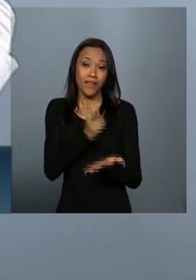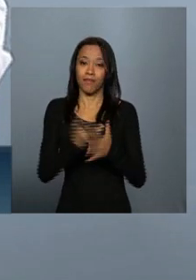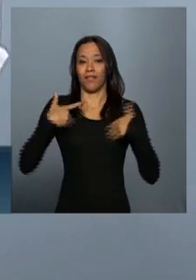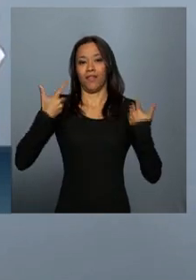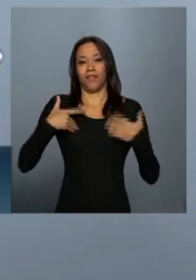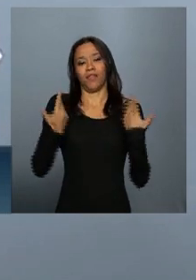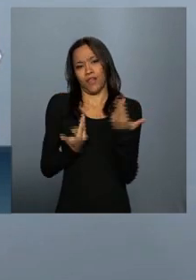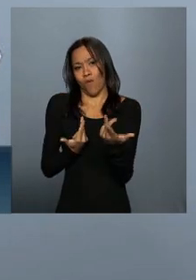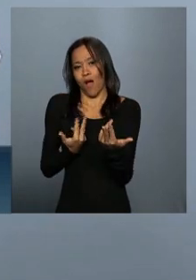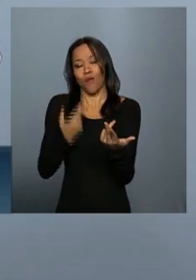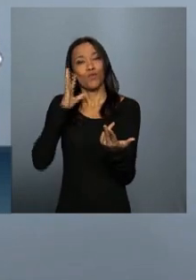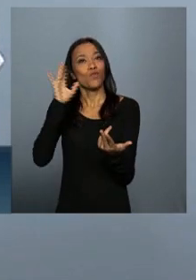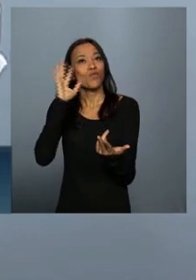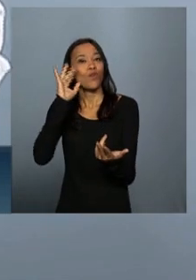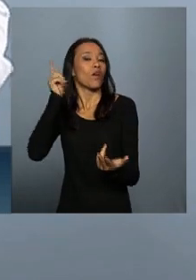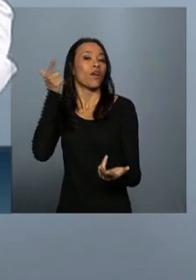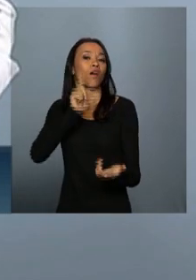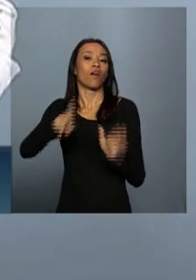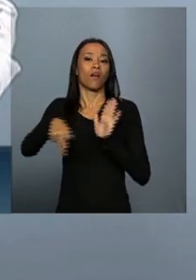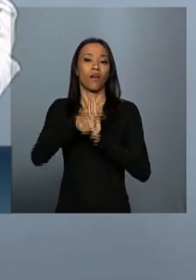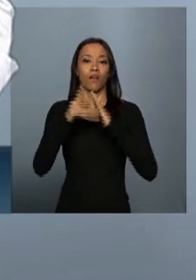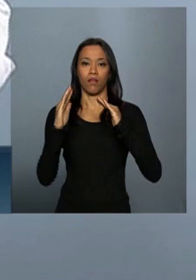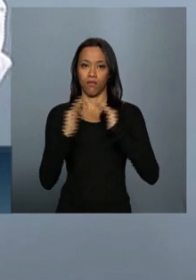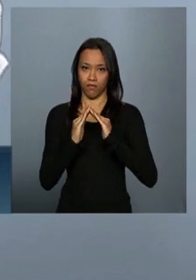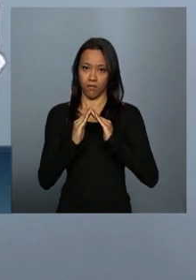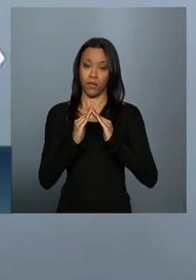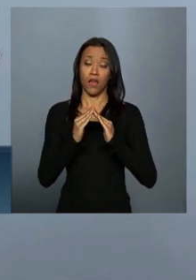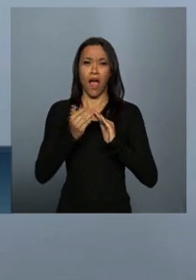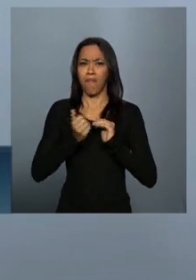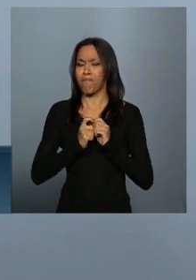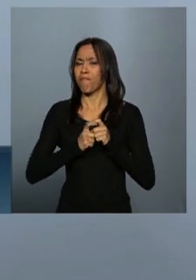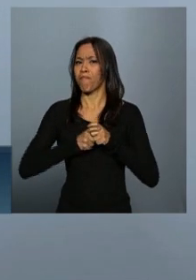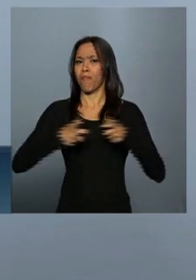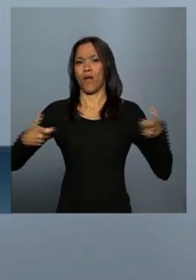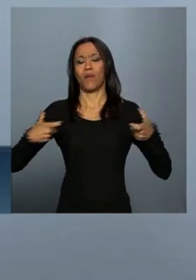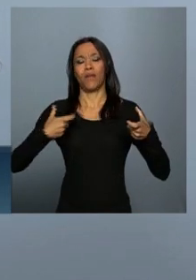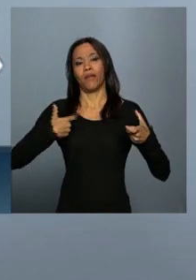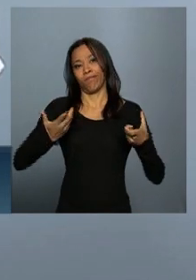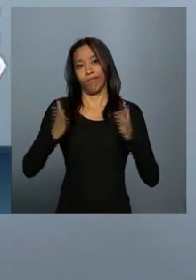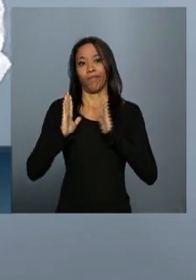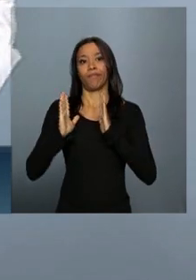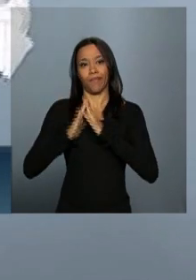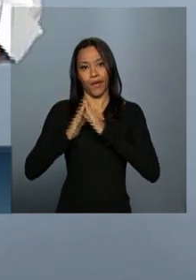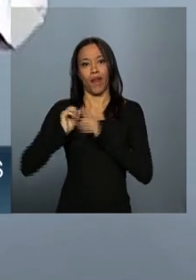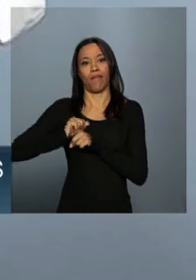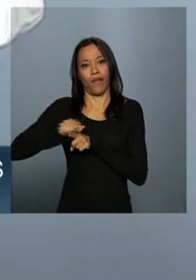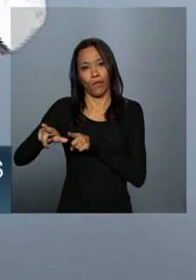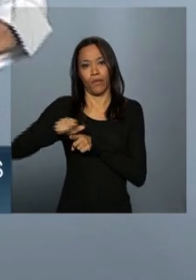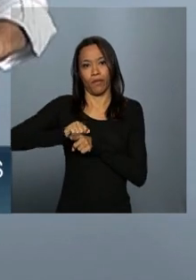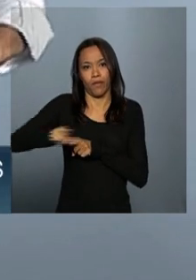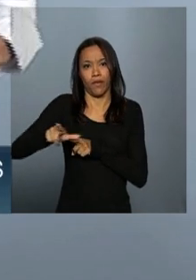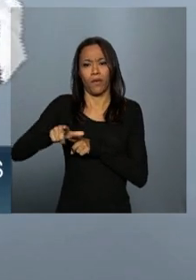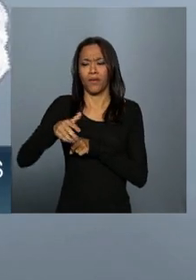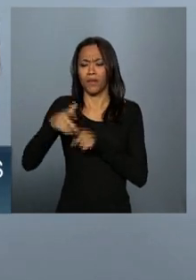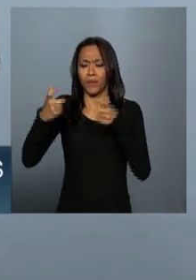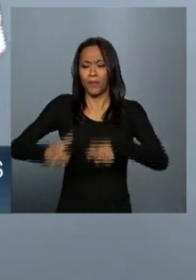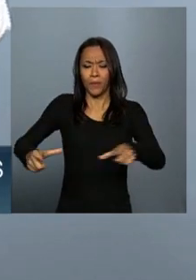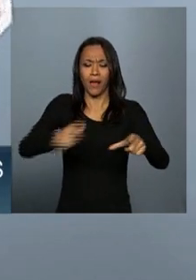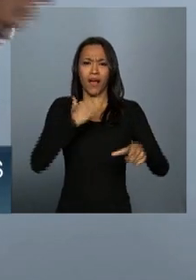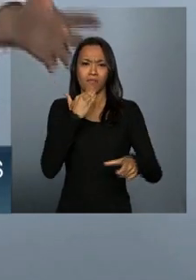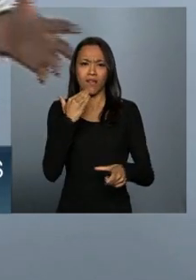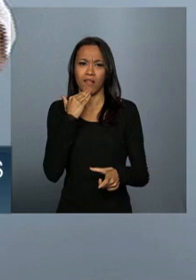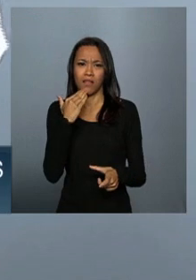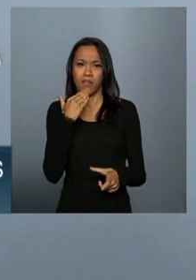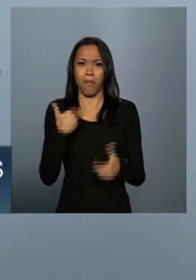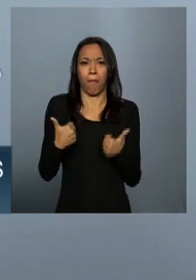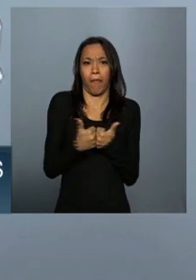mesmo sonho que vocês, que moravam, a grande maioria das pessoas, de aluguel, numa área precária, na